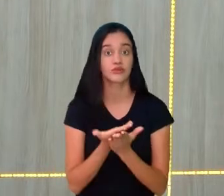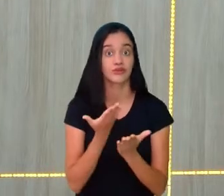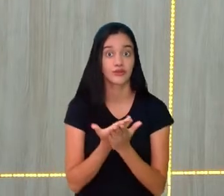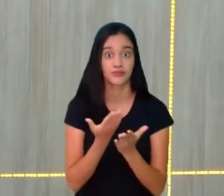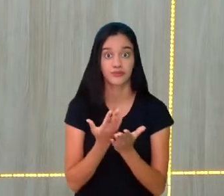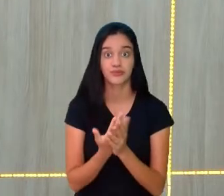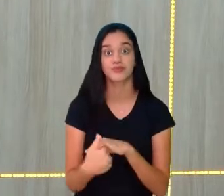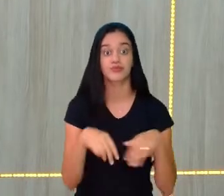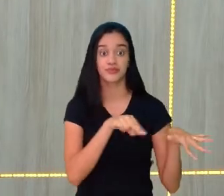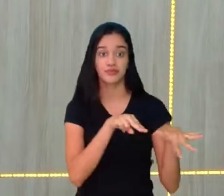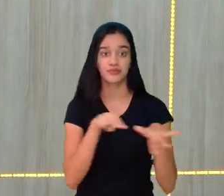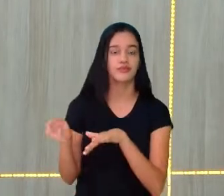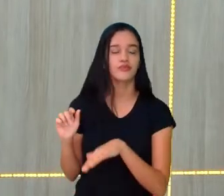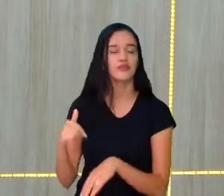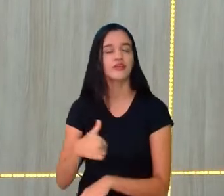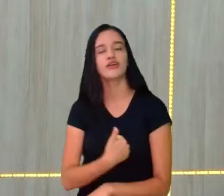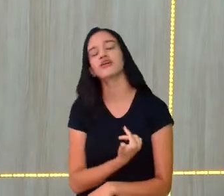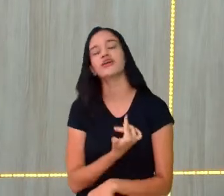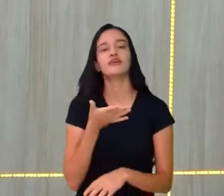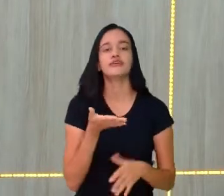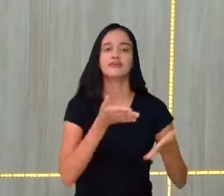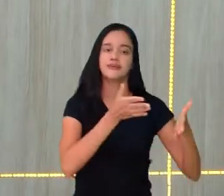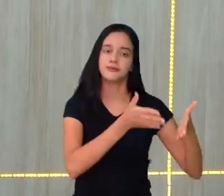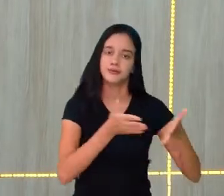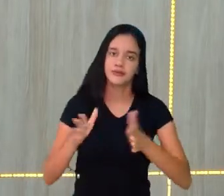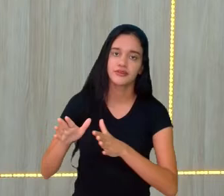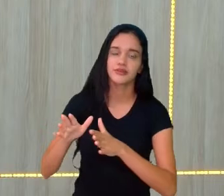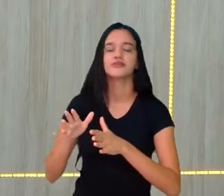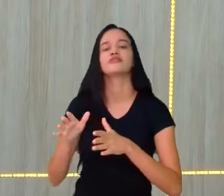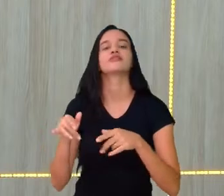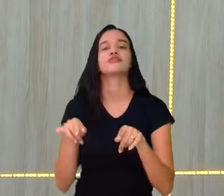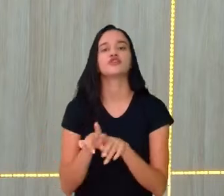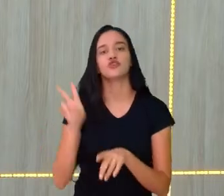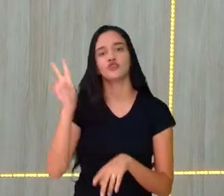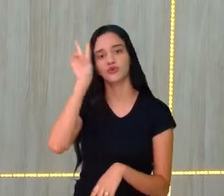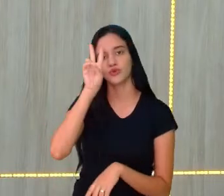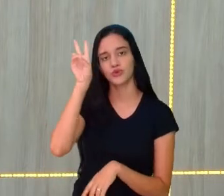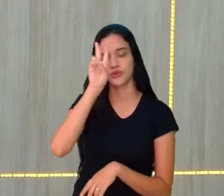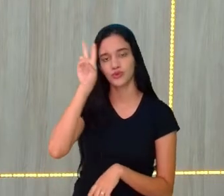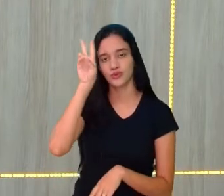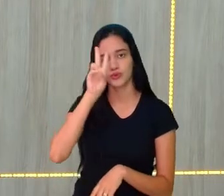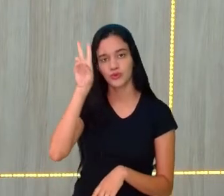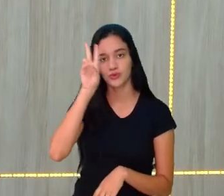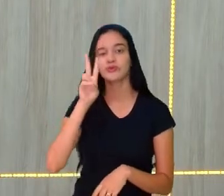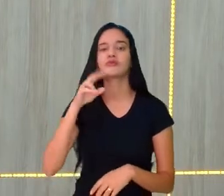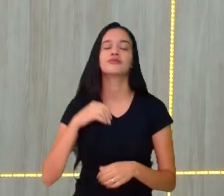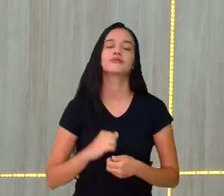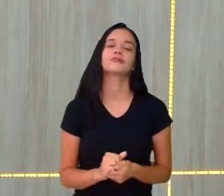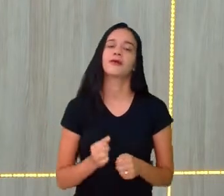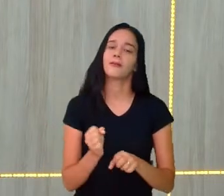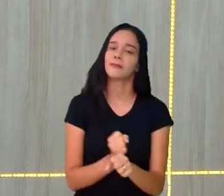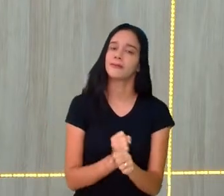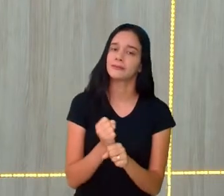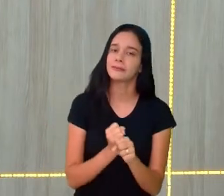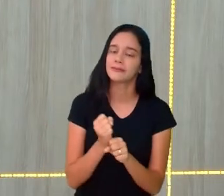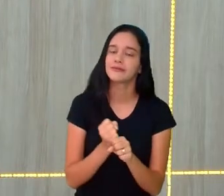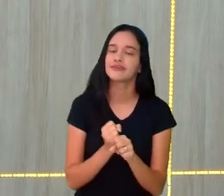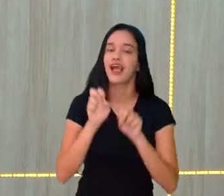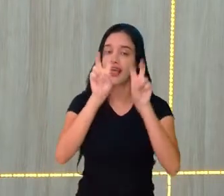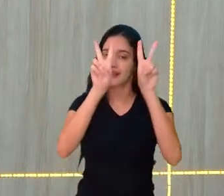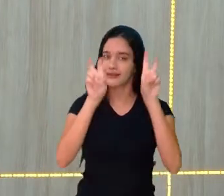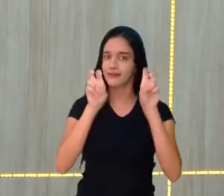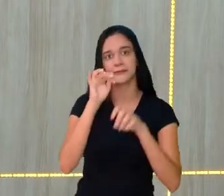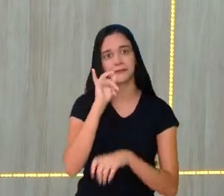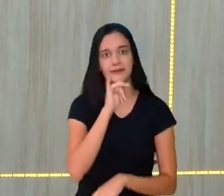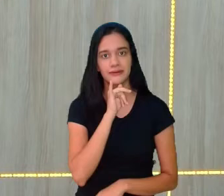a gente vai trabalhar todo esse processo histórico ao longo do ano de forma temática. Então,